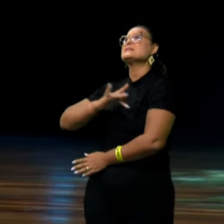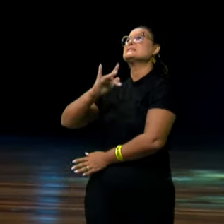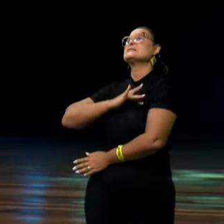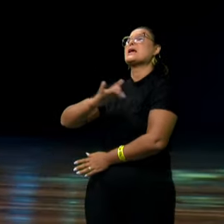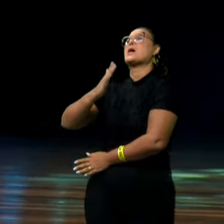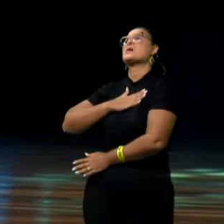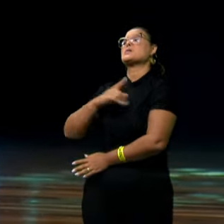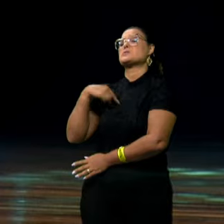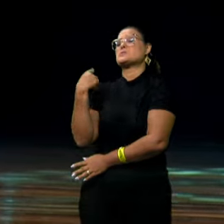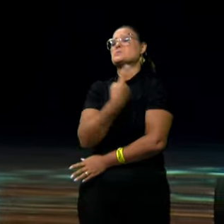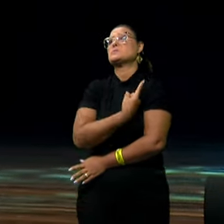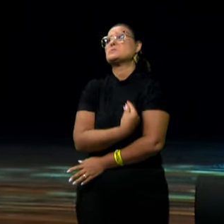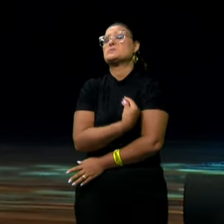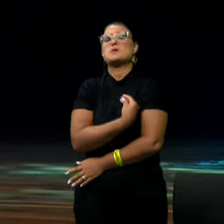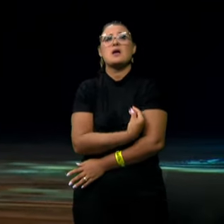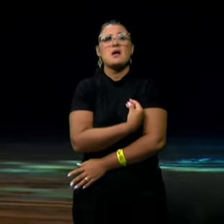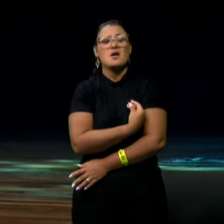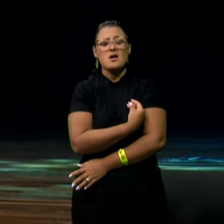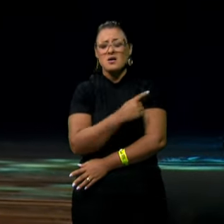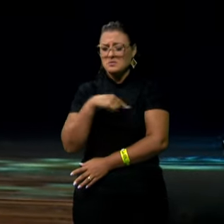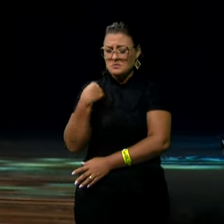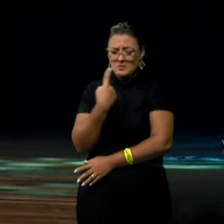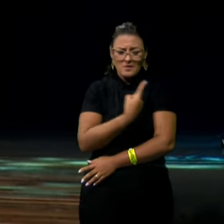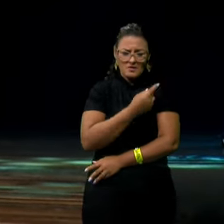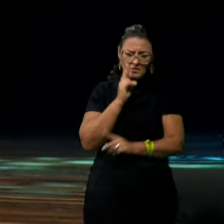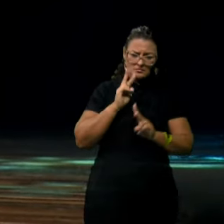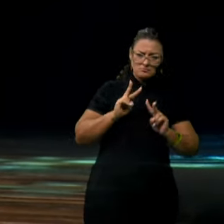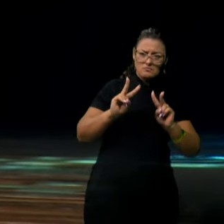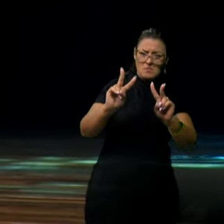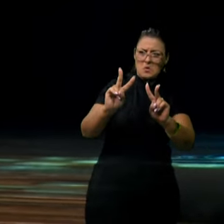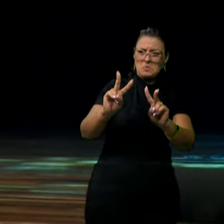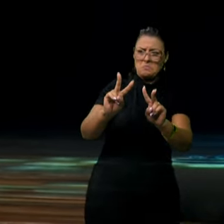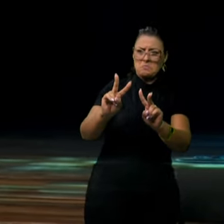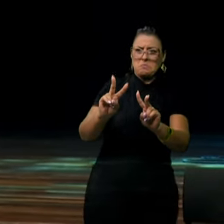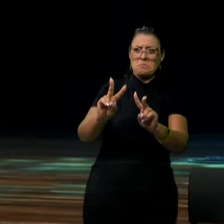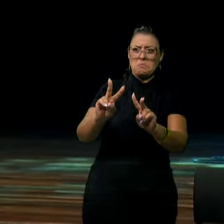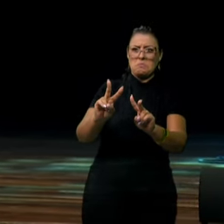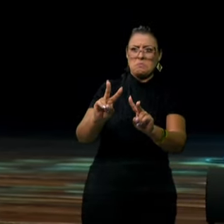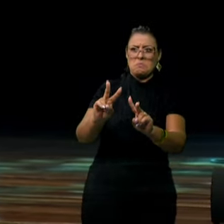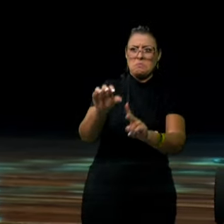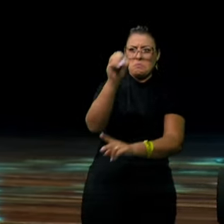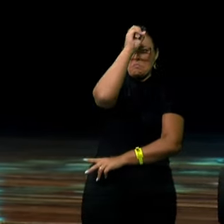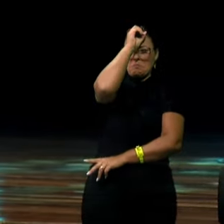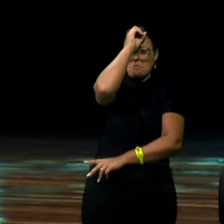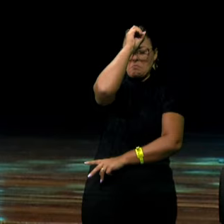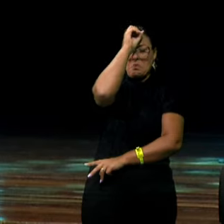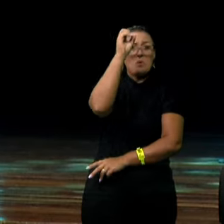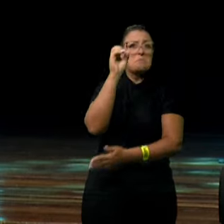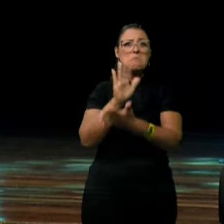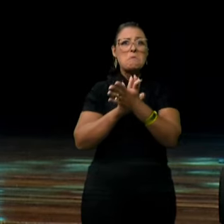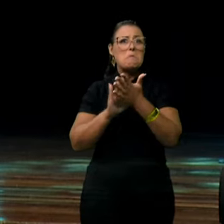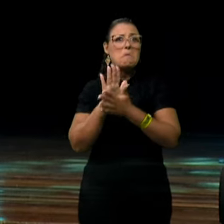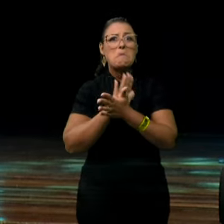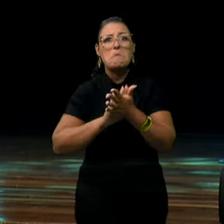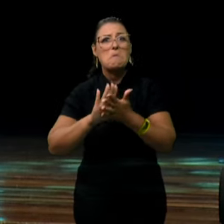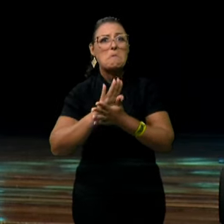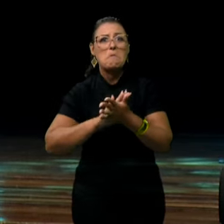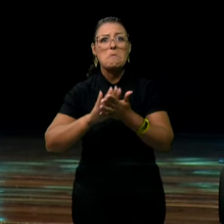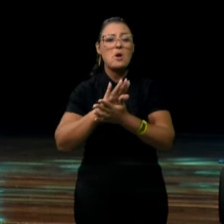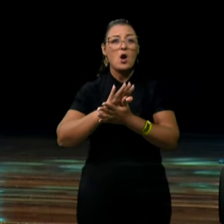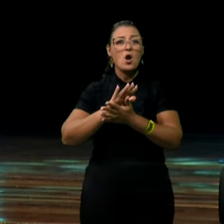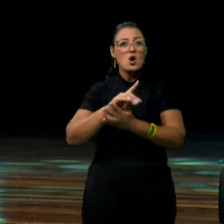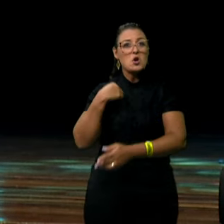não sabíamos superar isso porque para nós outra coisa mas estavam eles debaixo do espírito de oração gemendo por